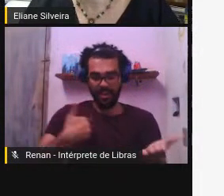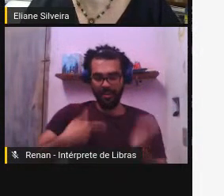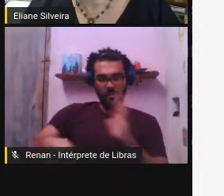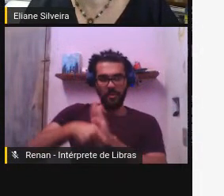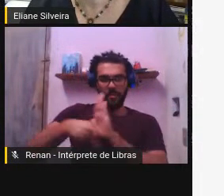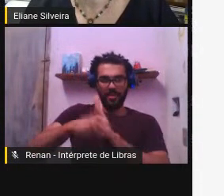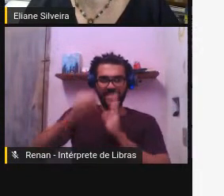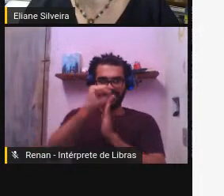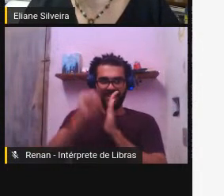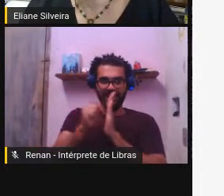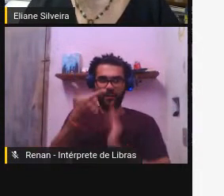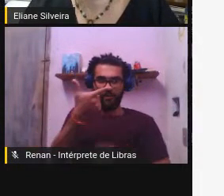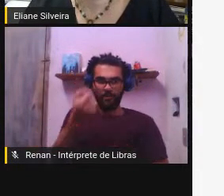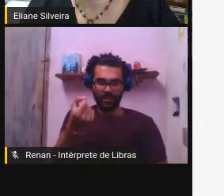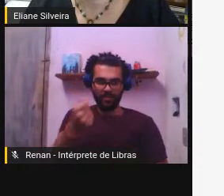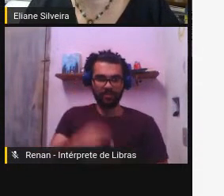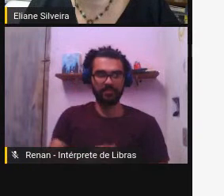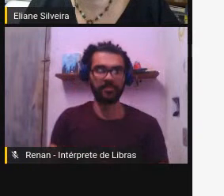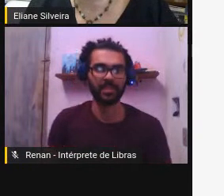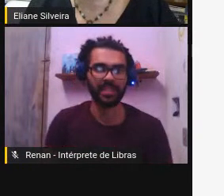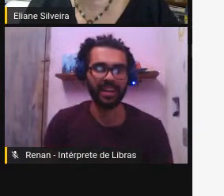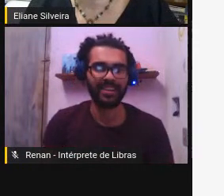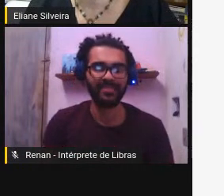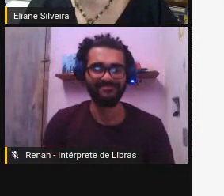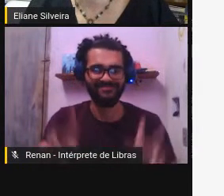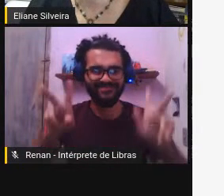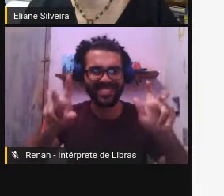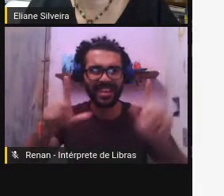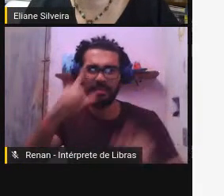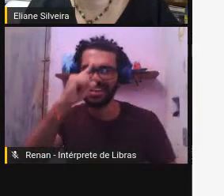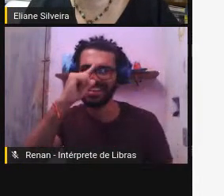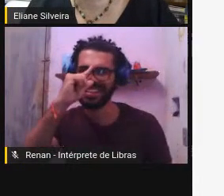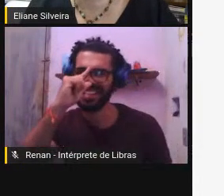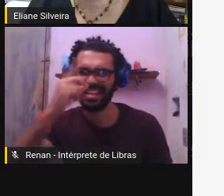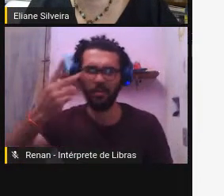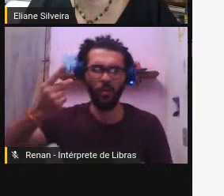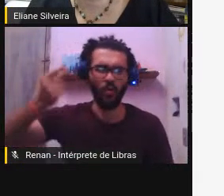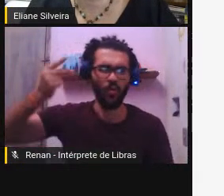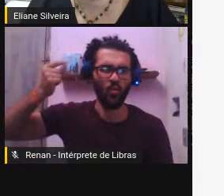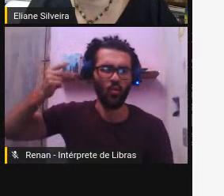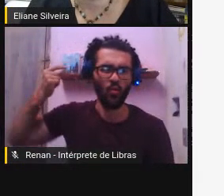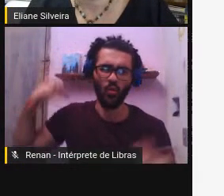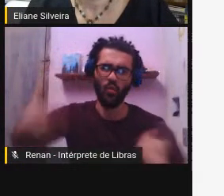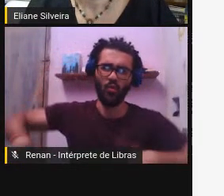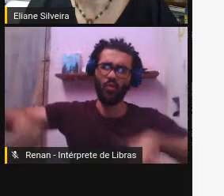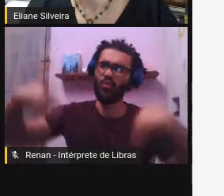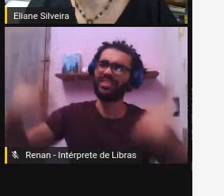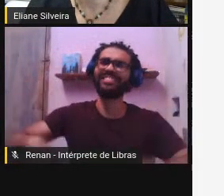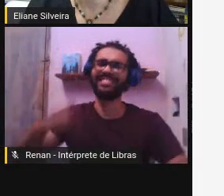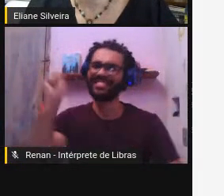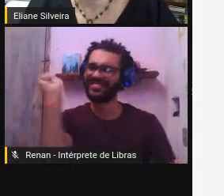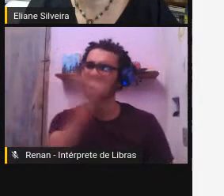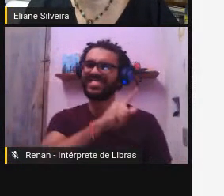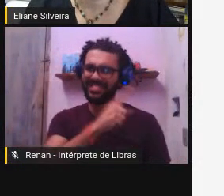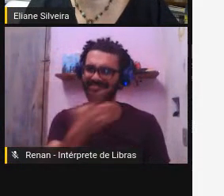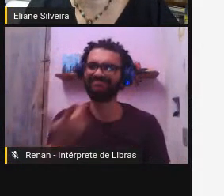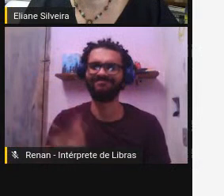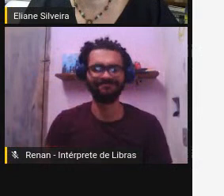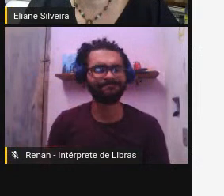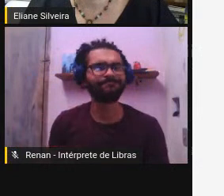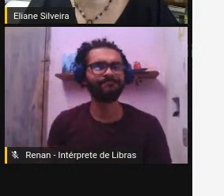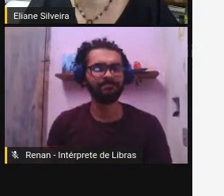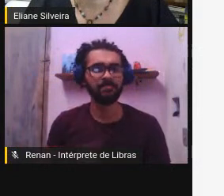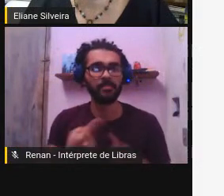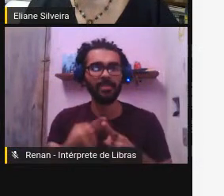Então, trabalhar com grego antigo não é fácil para os linguistas do século XXI nem do século XX. Nós temos parco